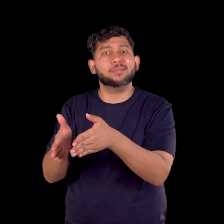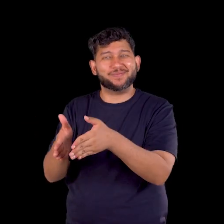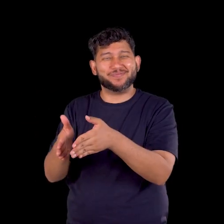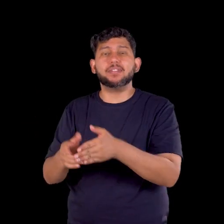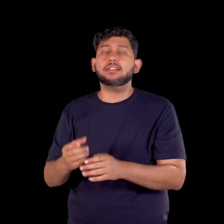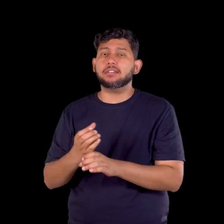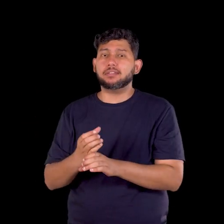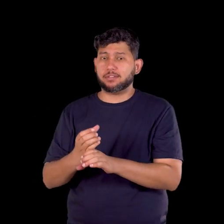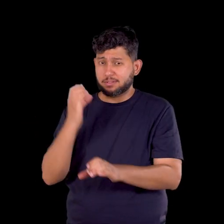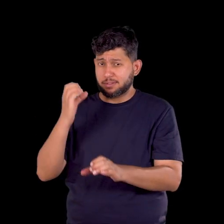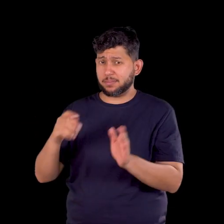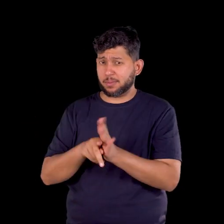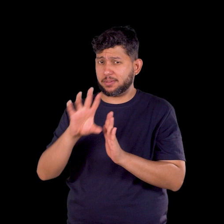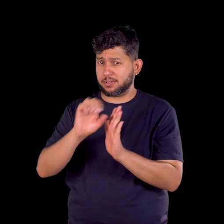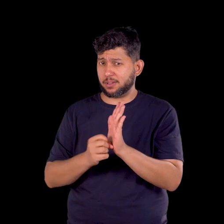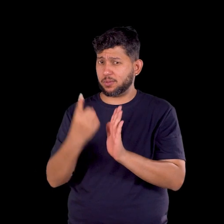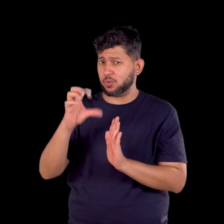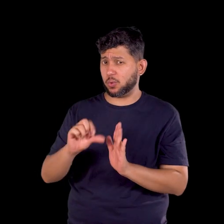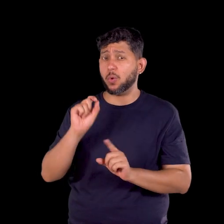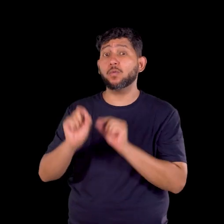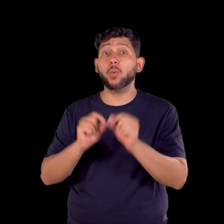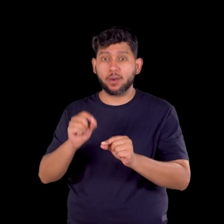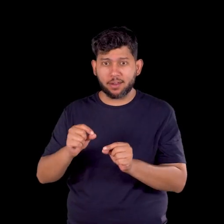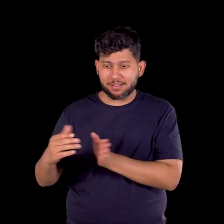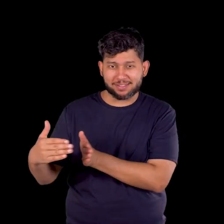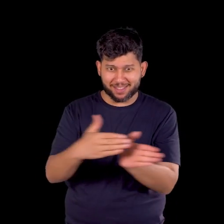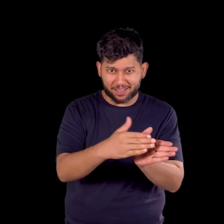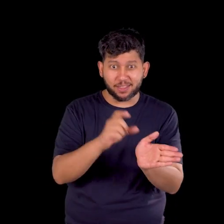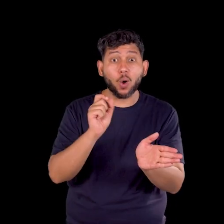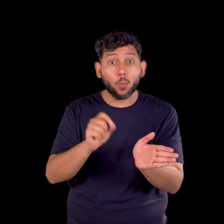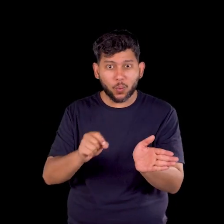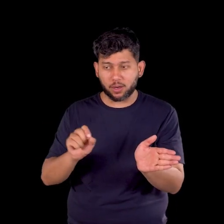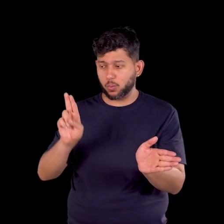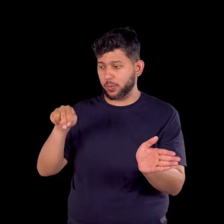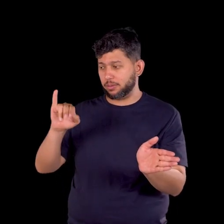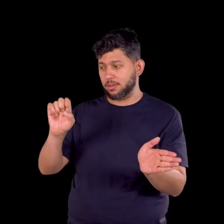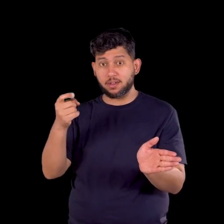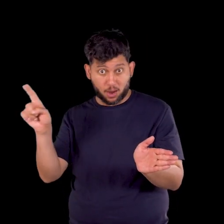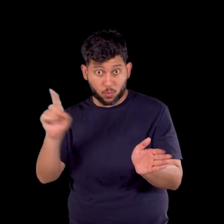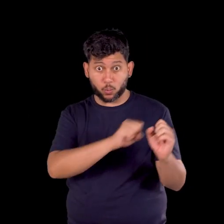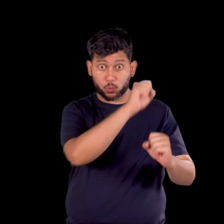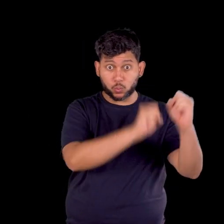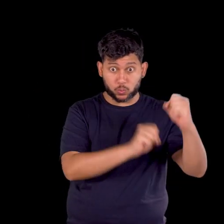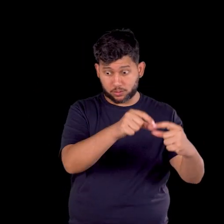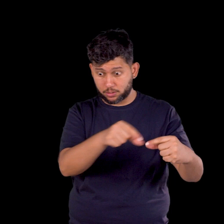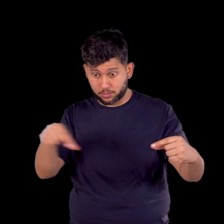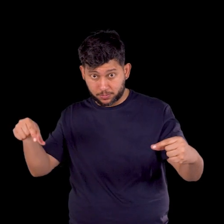século XIX foi a Estrada União e Indústria, que após 5 anos de obras, foi inaugurada